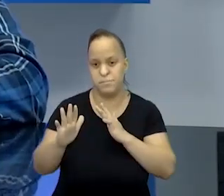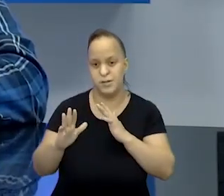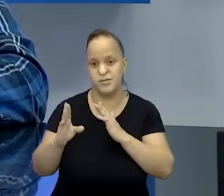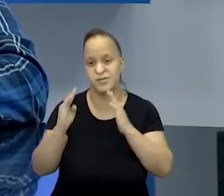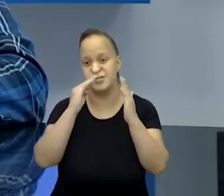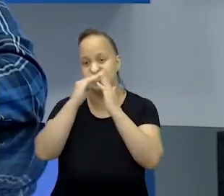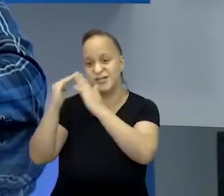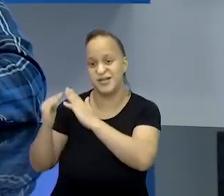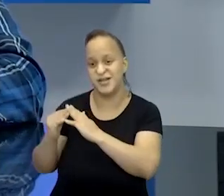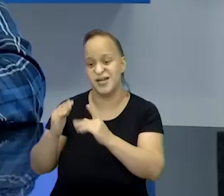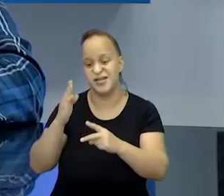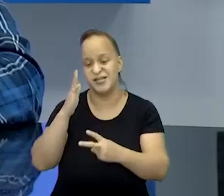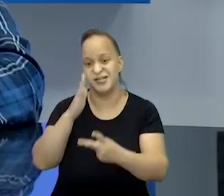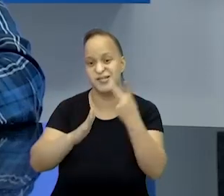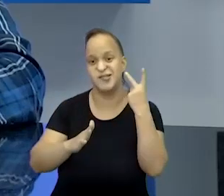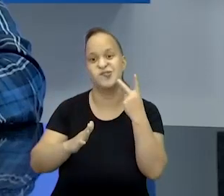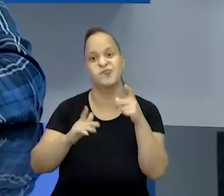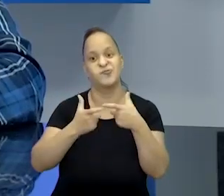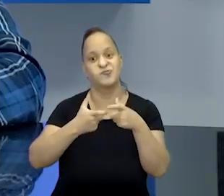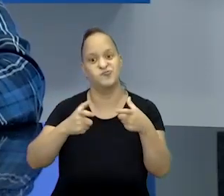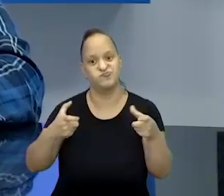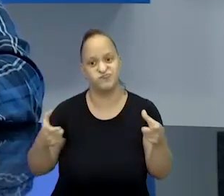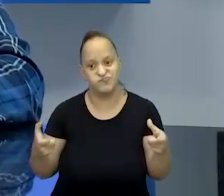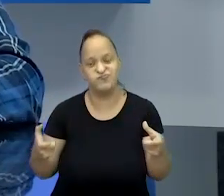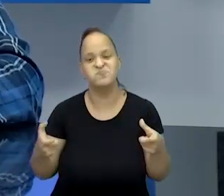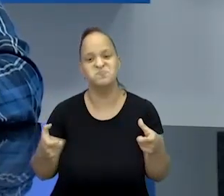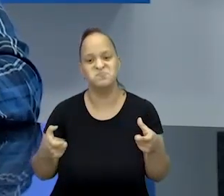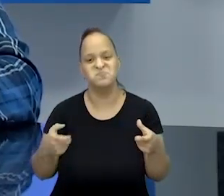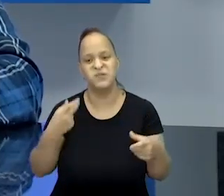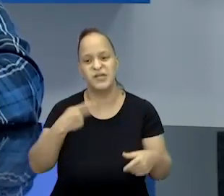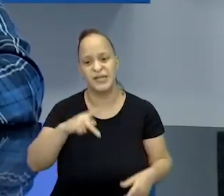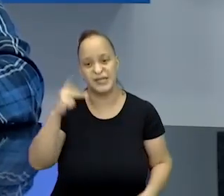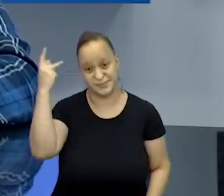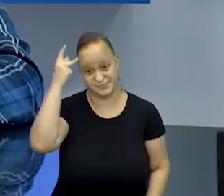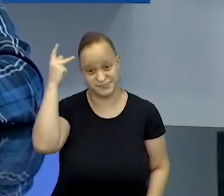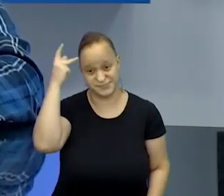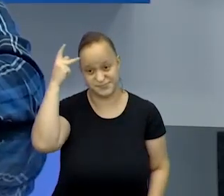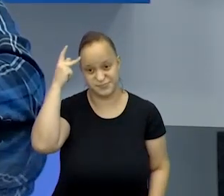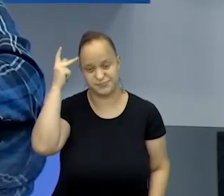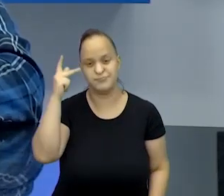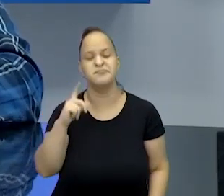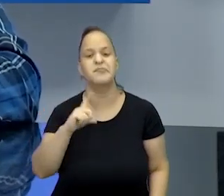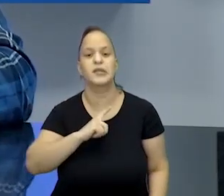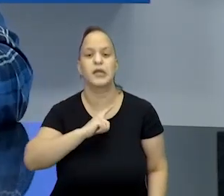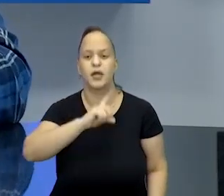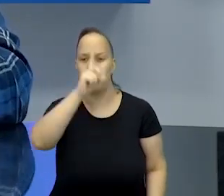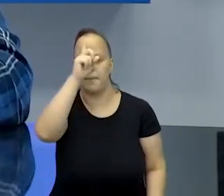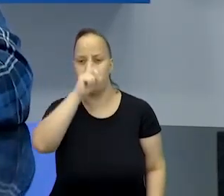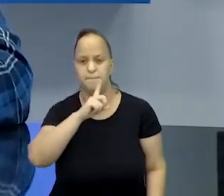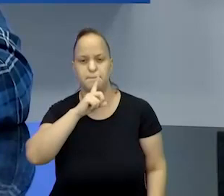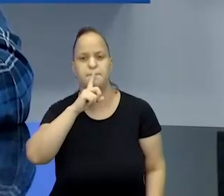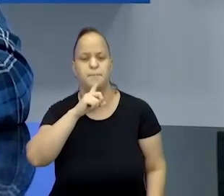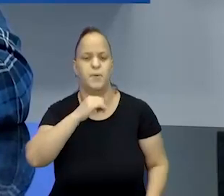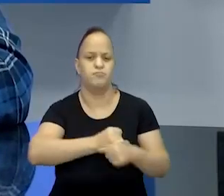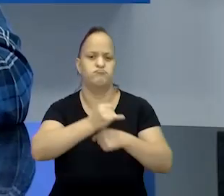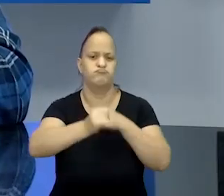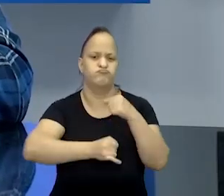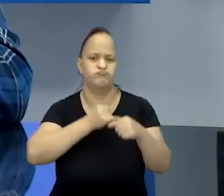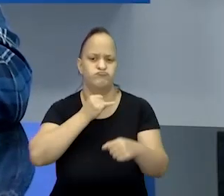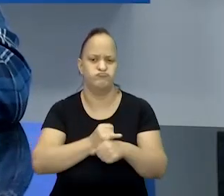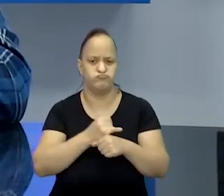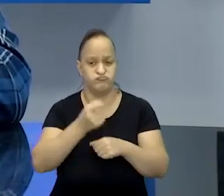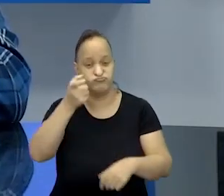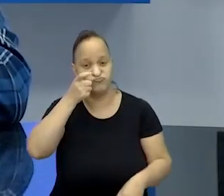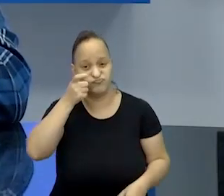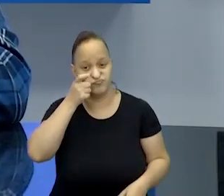Paulo, tá? Então a gente tem hoje essa grande diferença, tá? Tem uma imagem bem interessante na internet, depois procurem sobre ela, né?